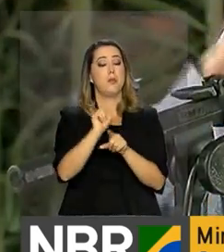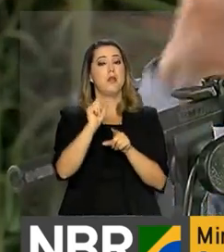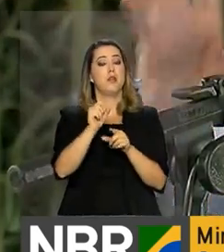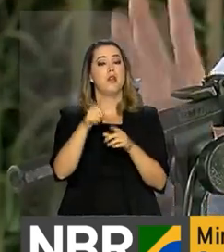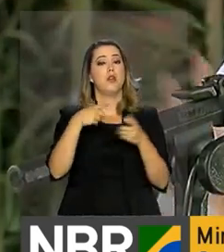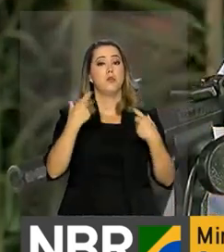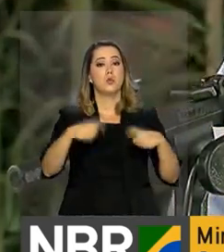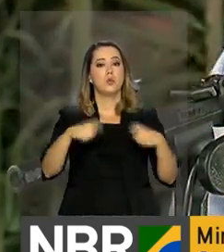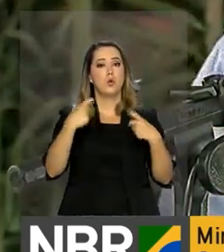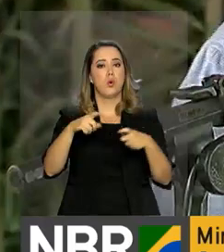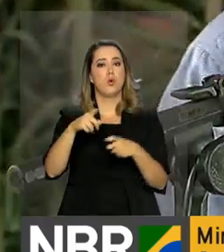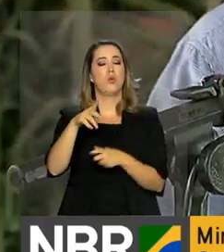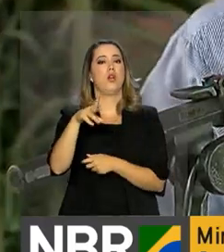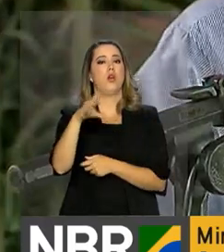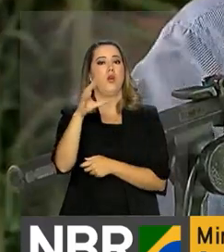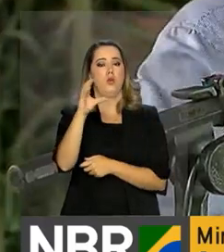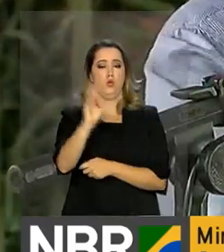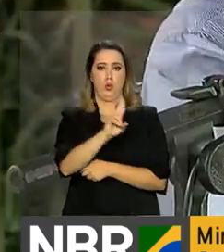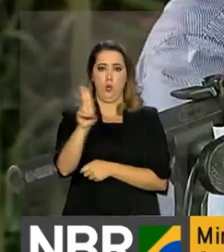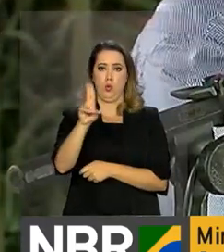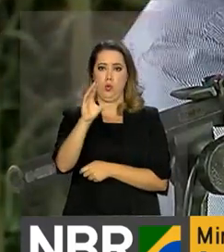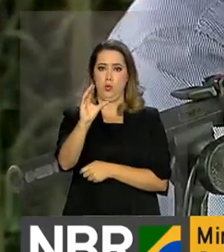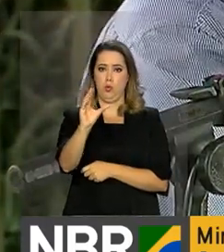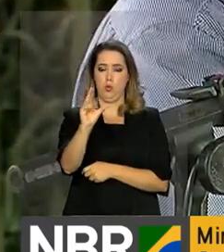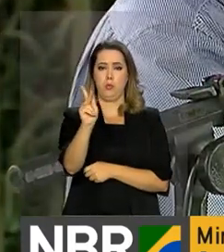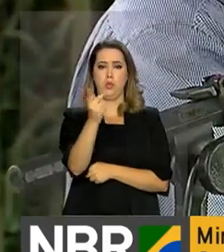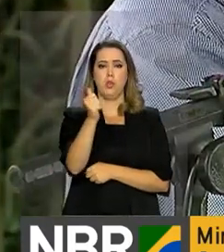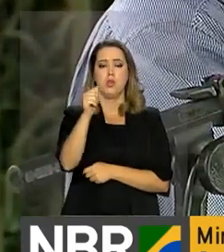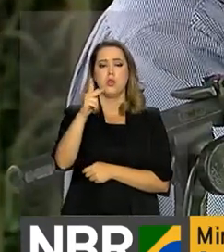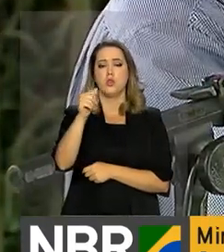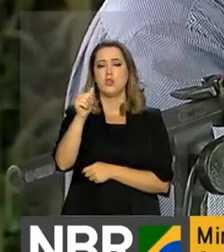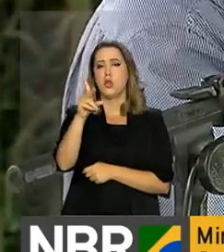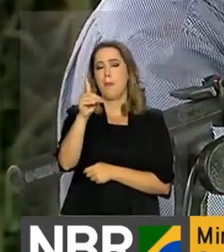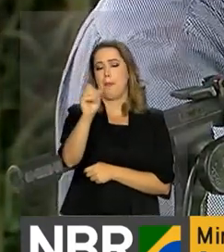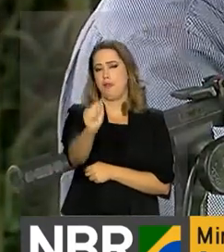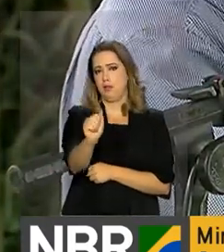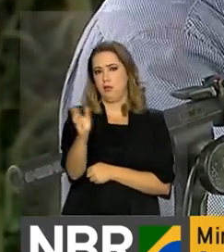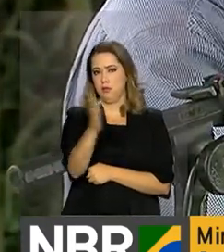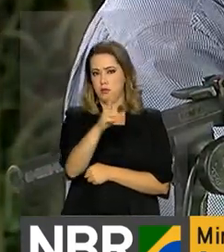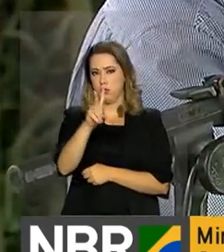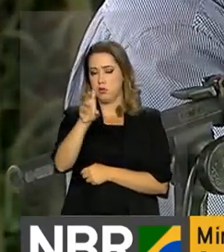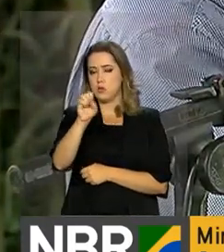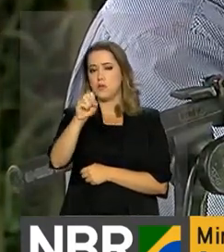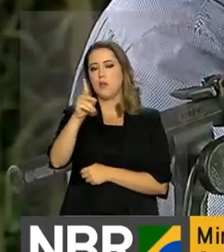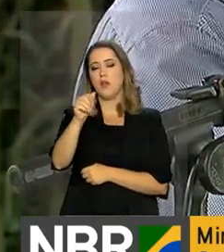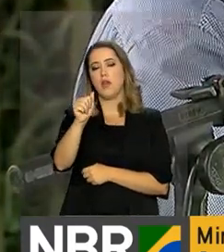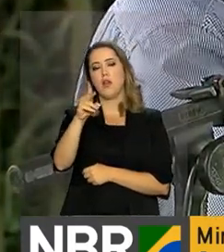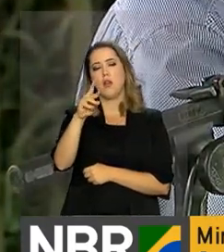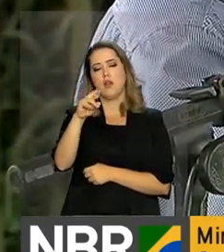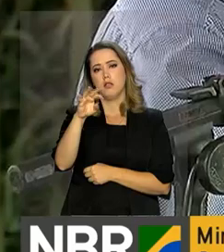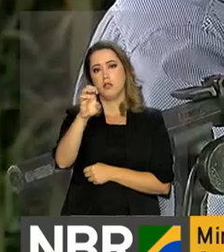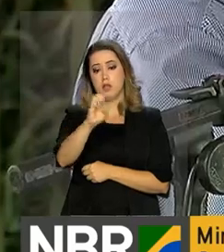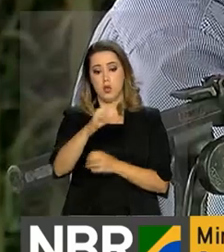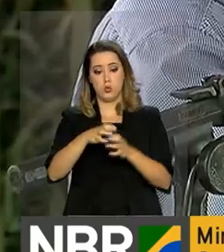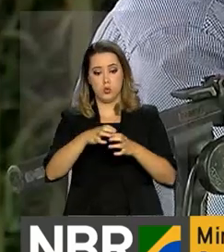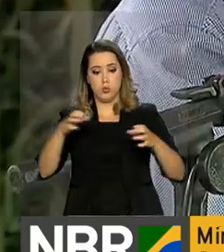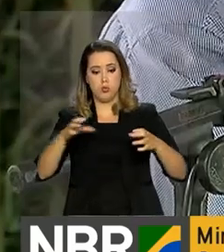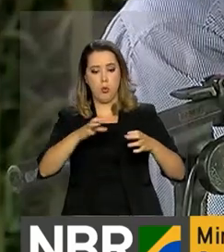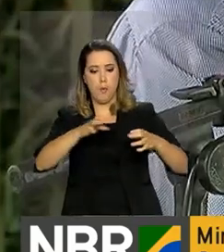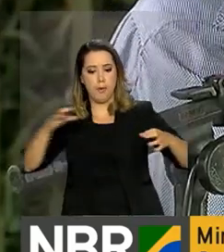que é conhecida também internacionalmente, de 64 mil hectares para 240 mil hectares.